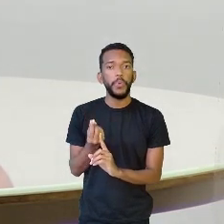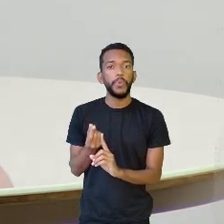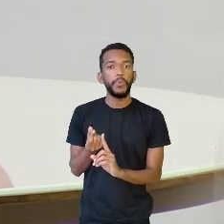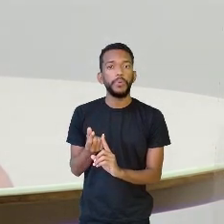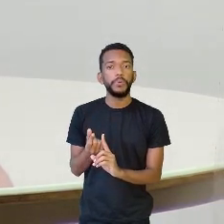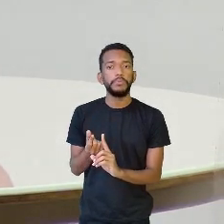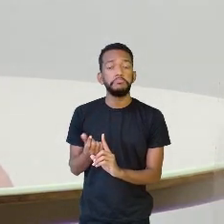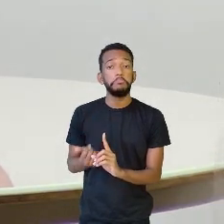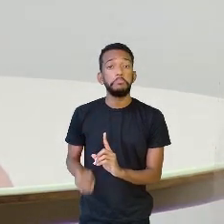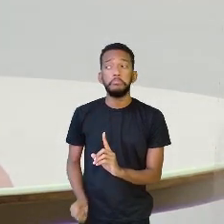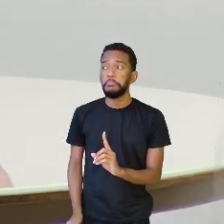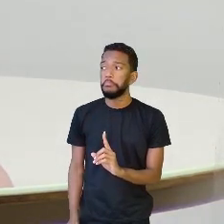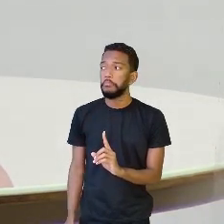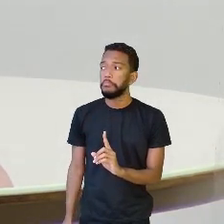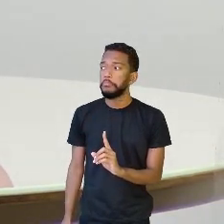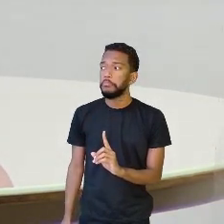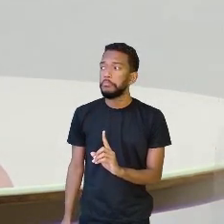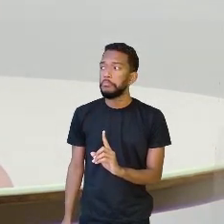Ó,